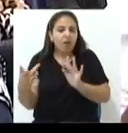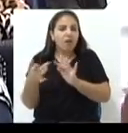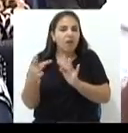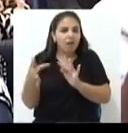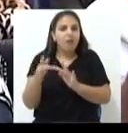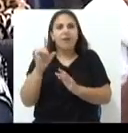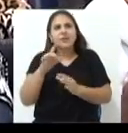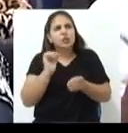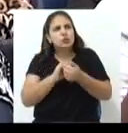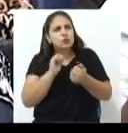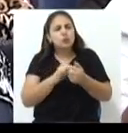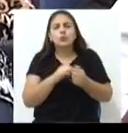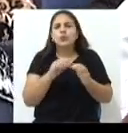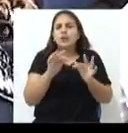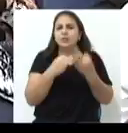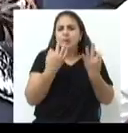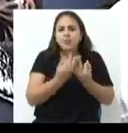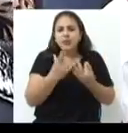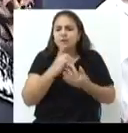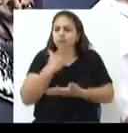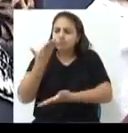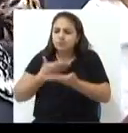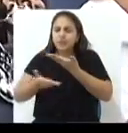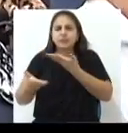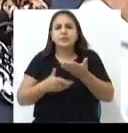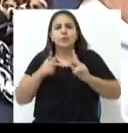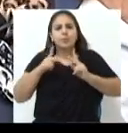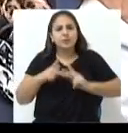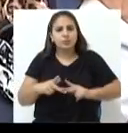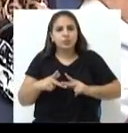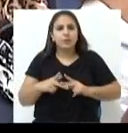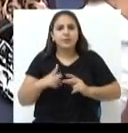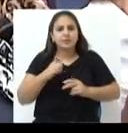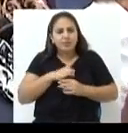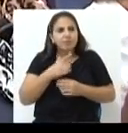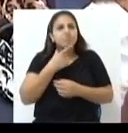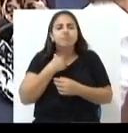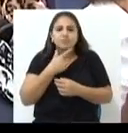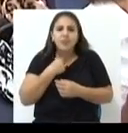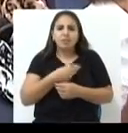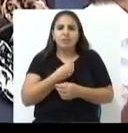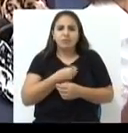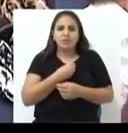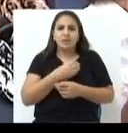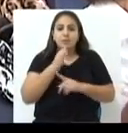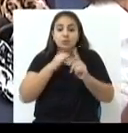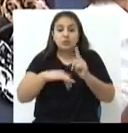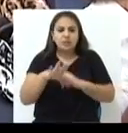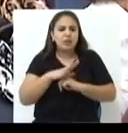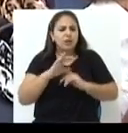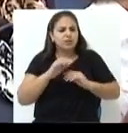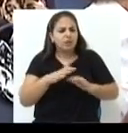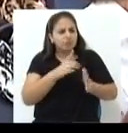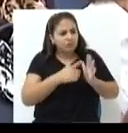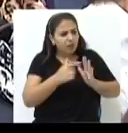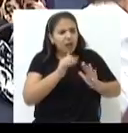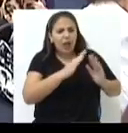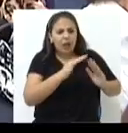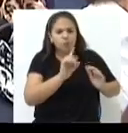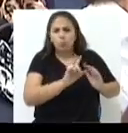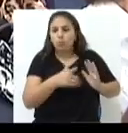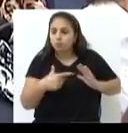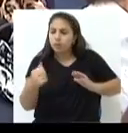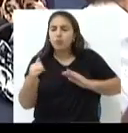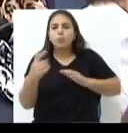estar entre família, é estar junto com as pessoas, é despertar o gosto pela sociedade, pelo sair de casa, por buscar novos